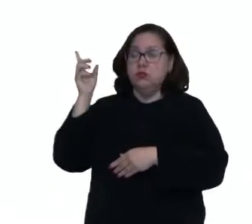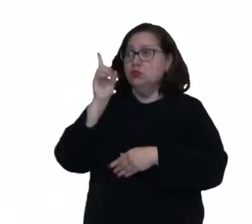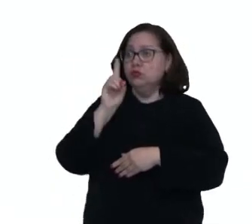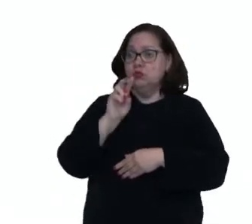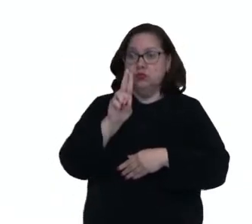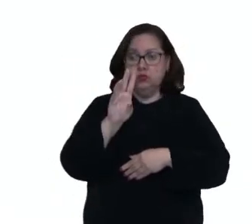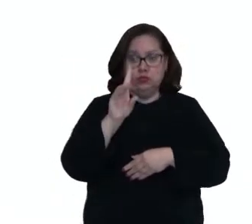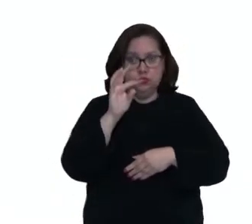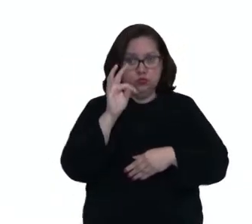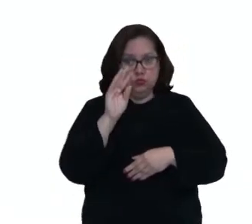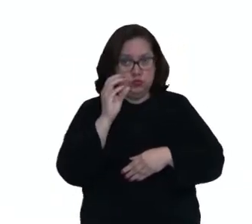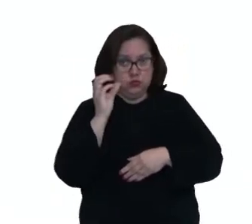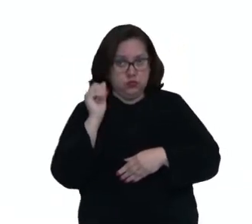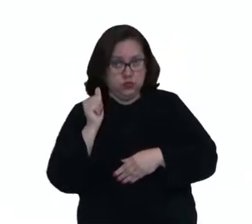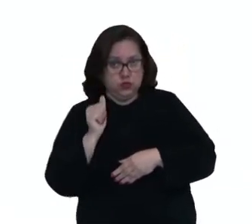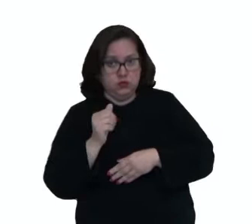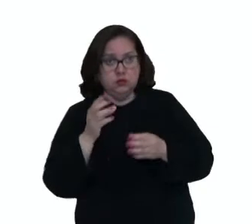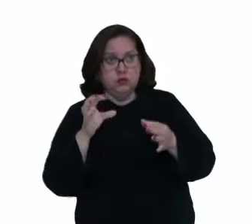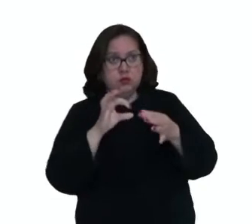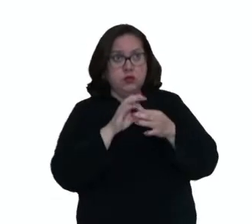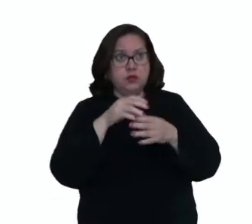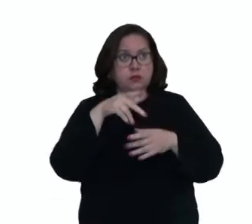Dutra, que estava na coligação